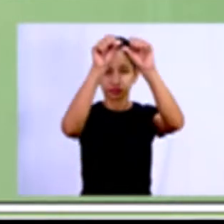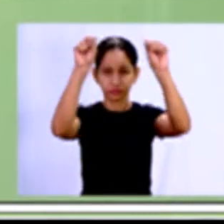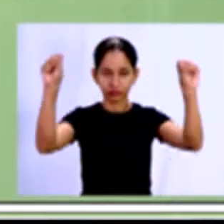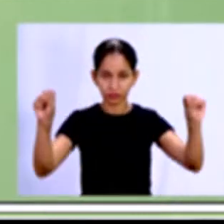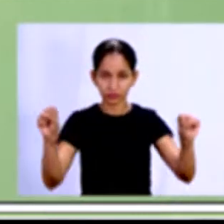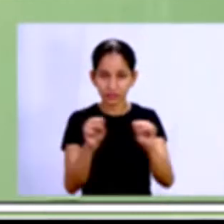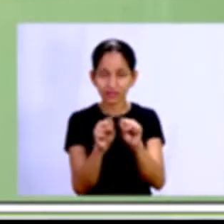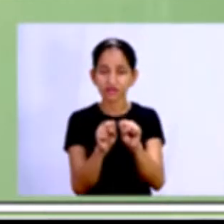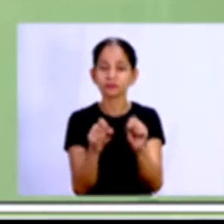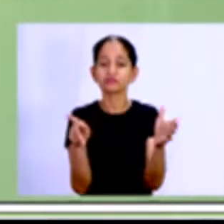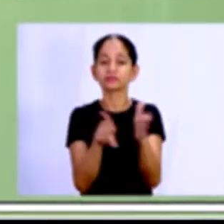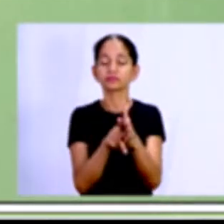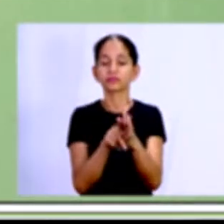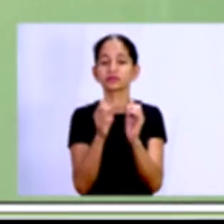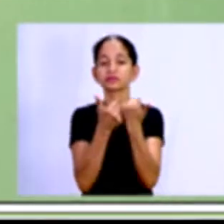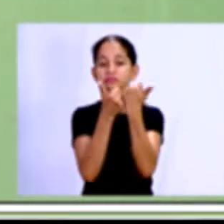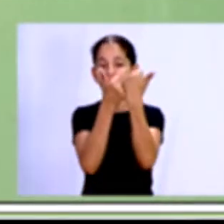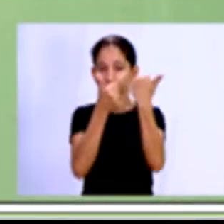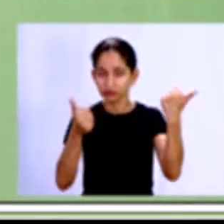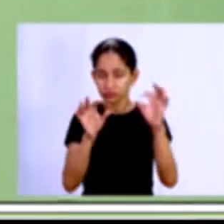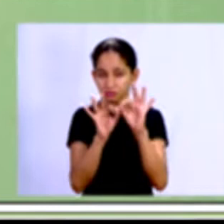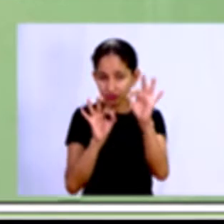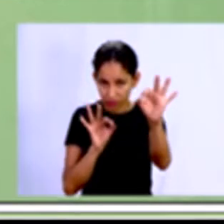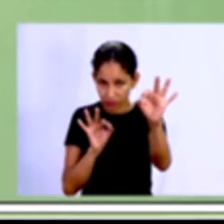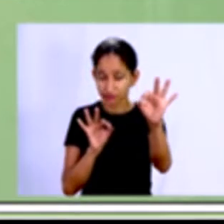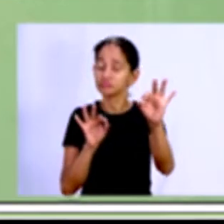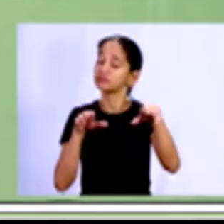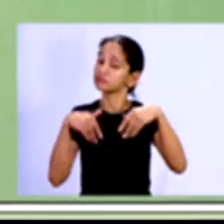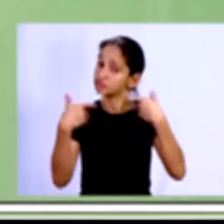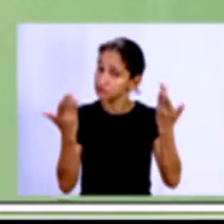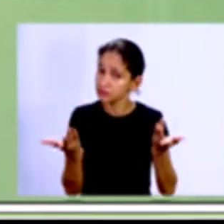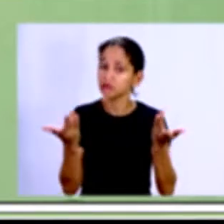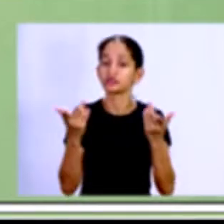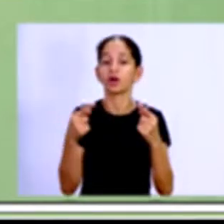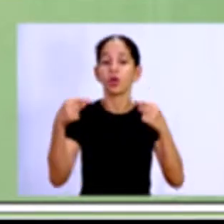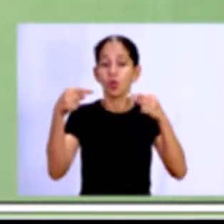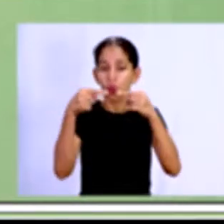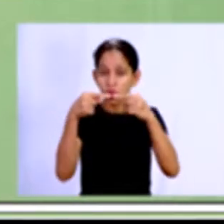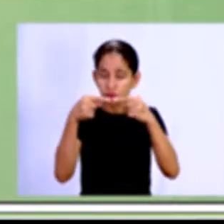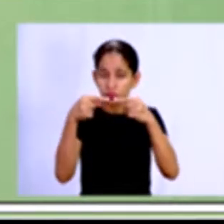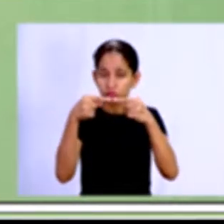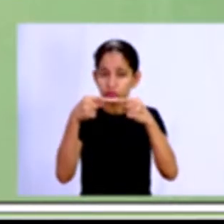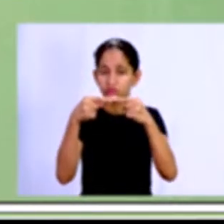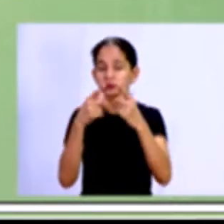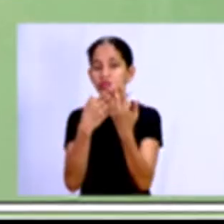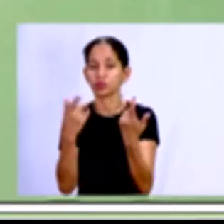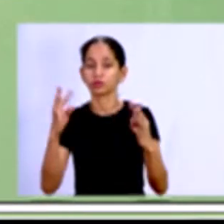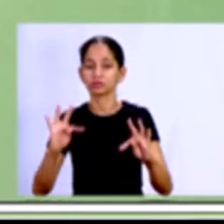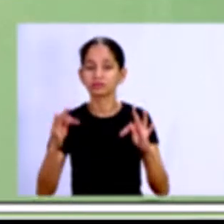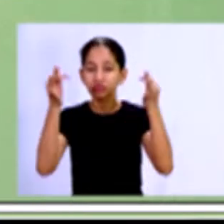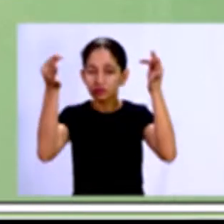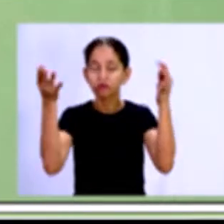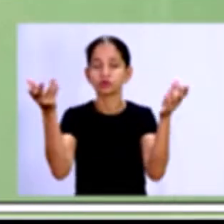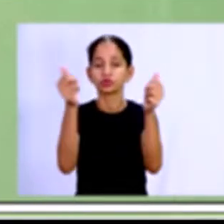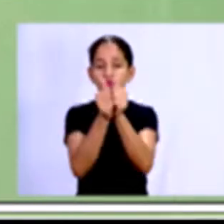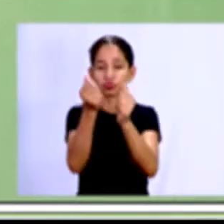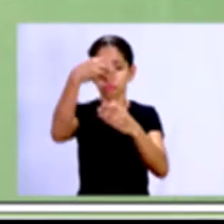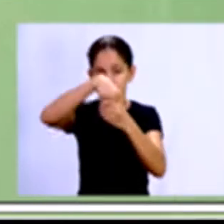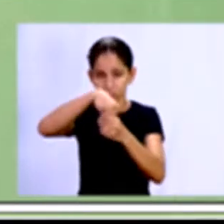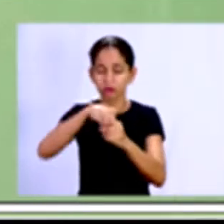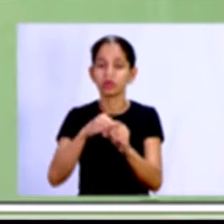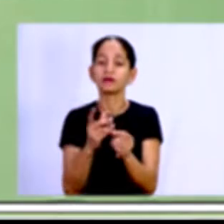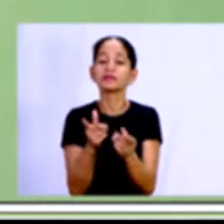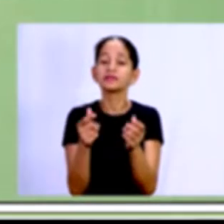de tutoria. Combina, então, as tecnologias da informação e da comunicação com